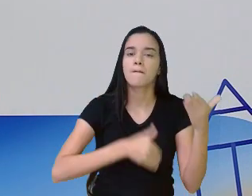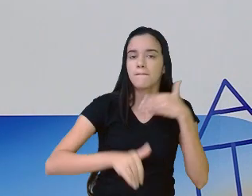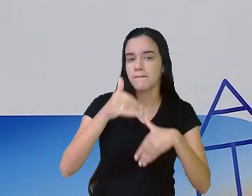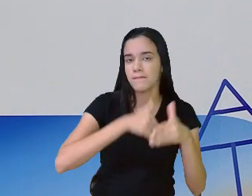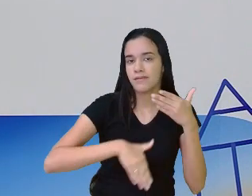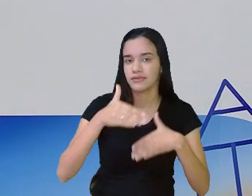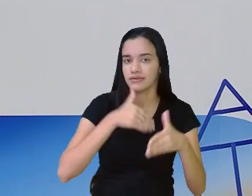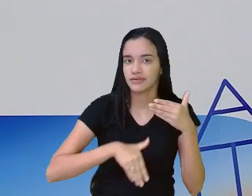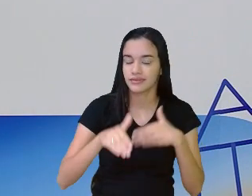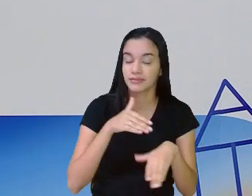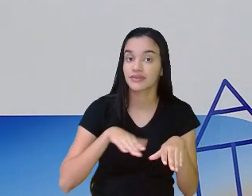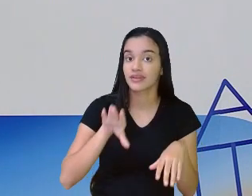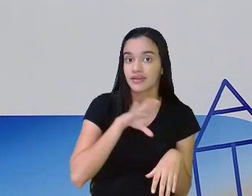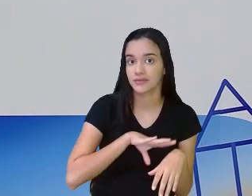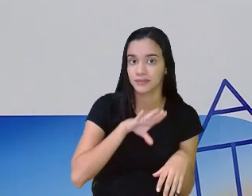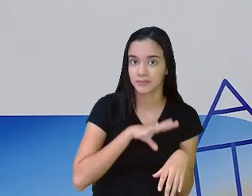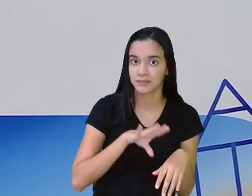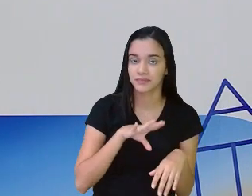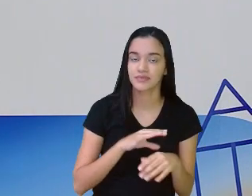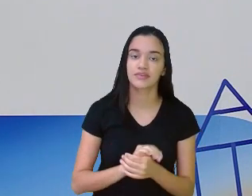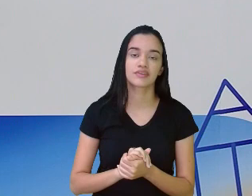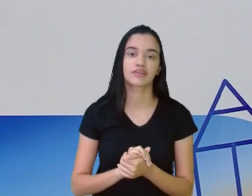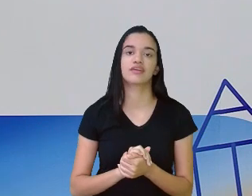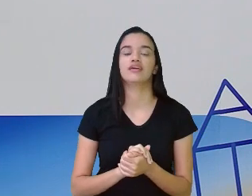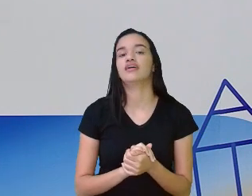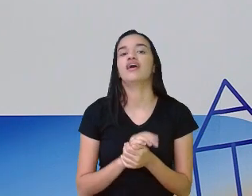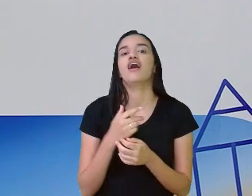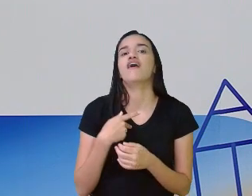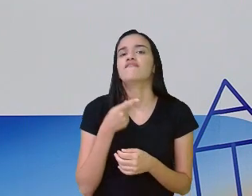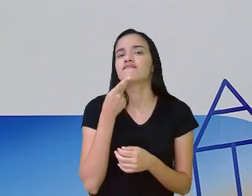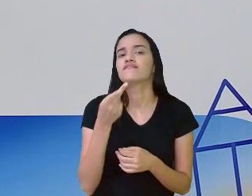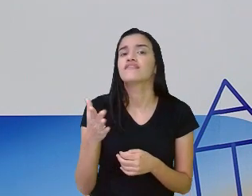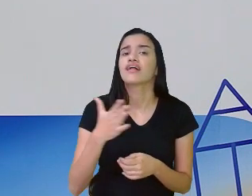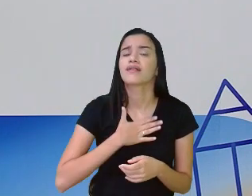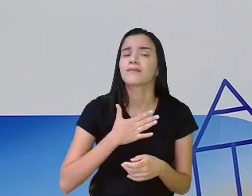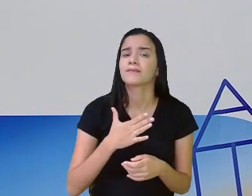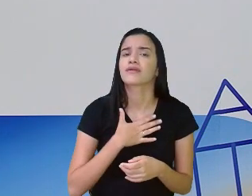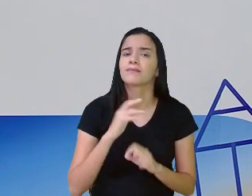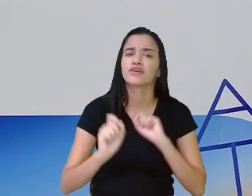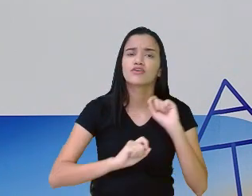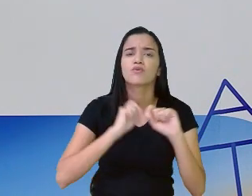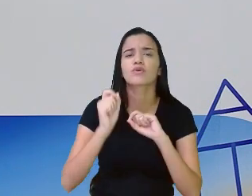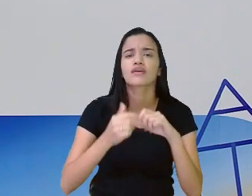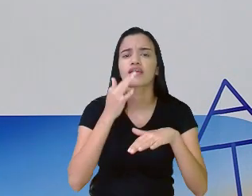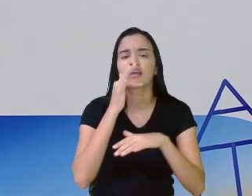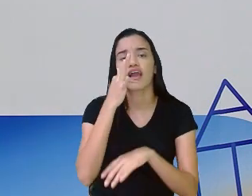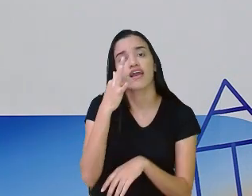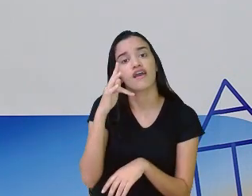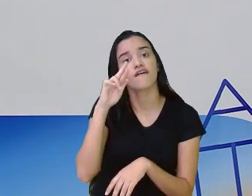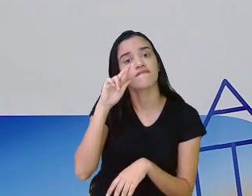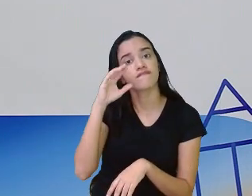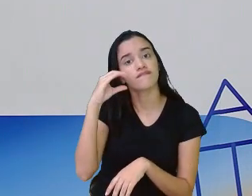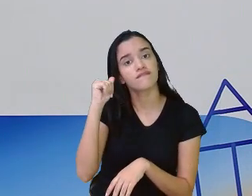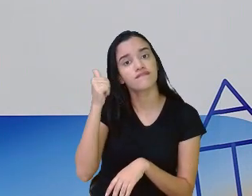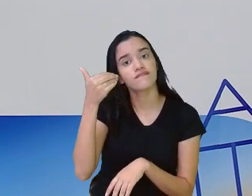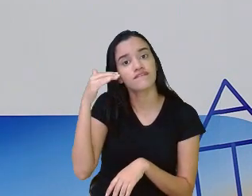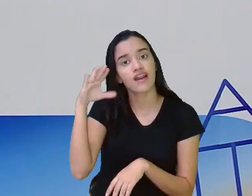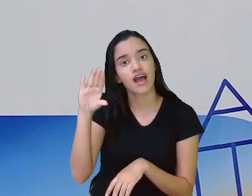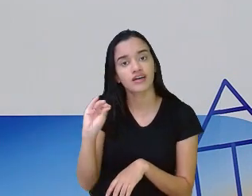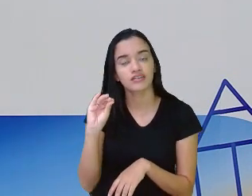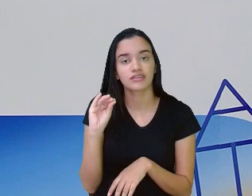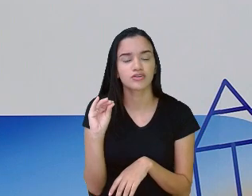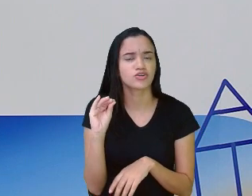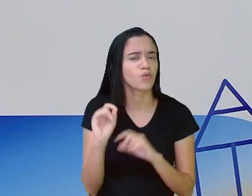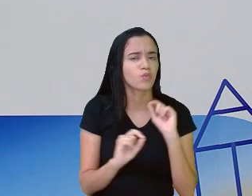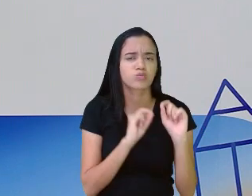participando desde a aula de língua portuguesa, diz para mim o que é fração. Digam